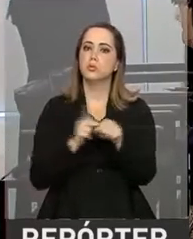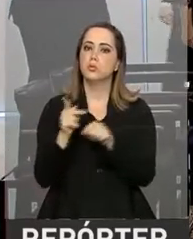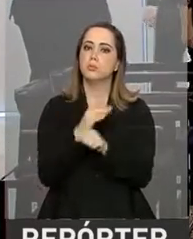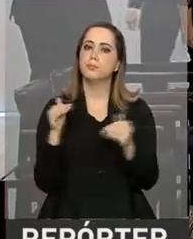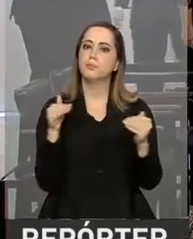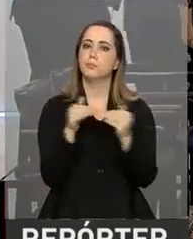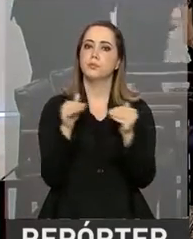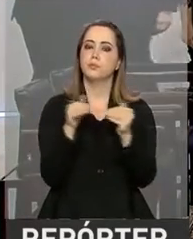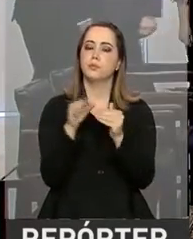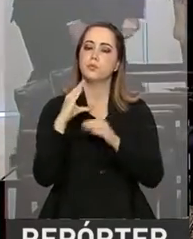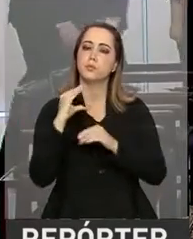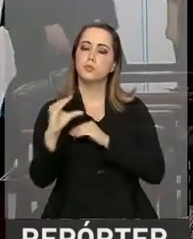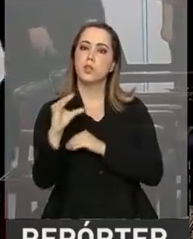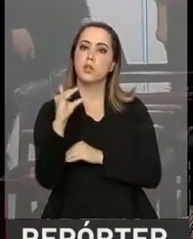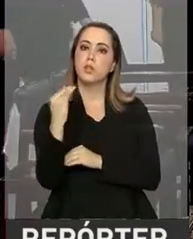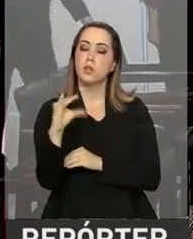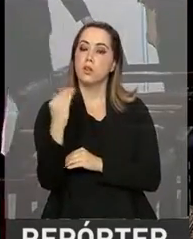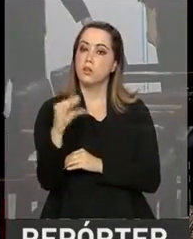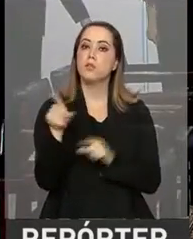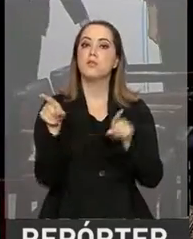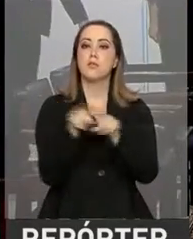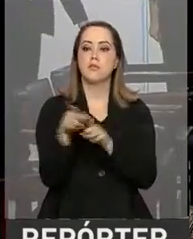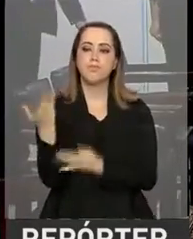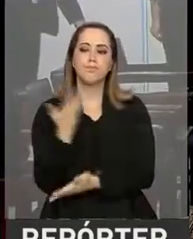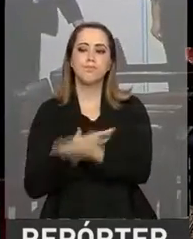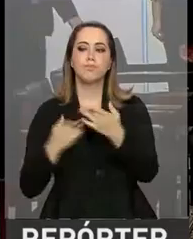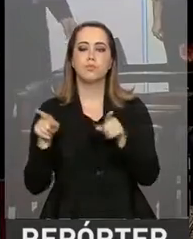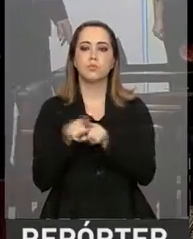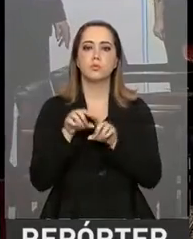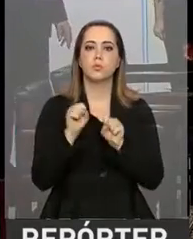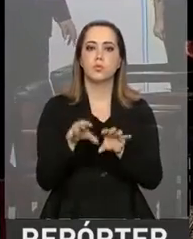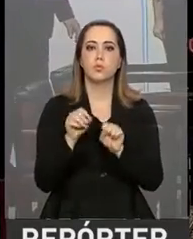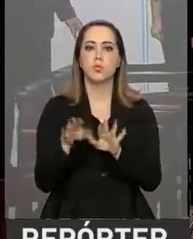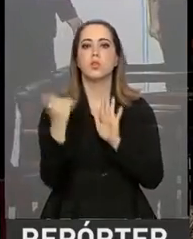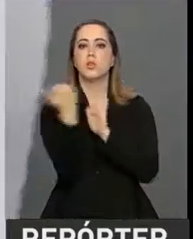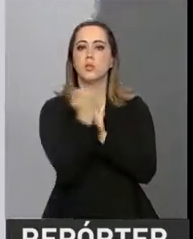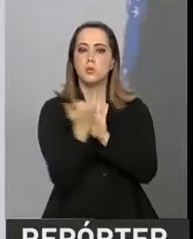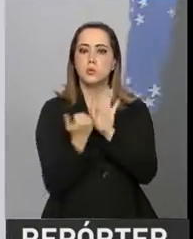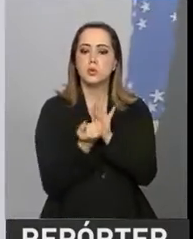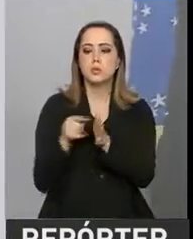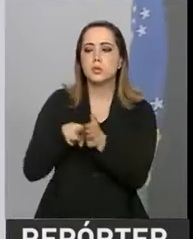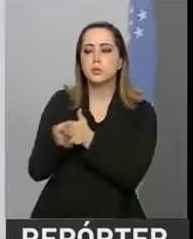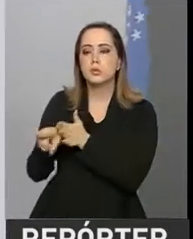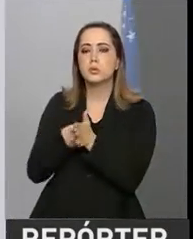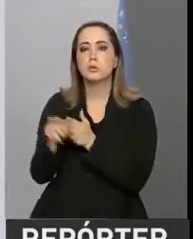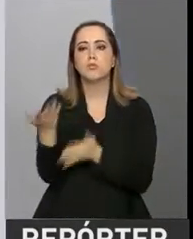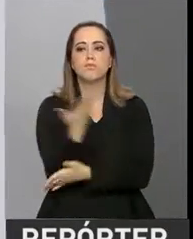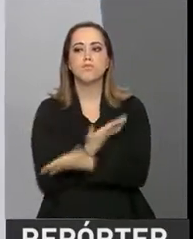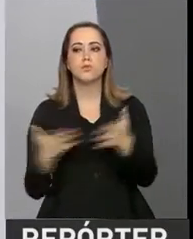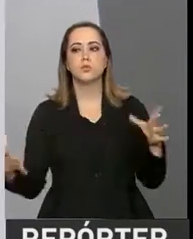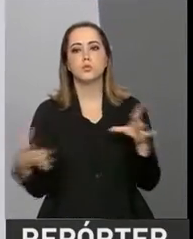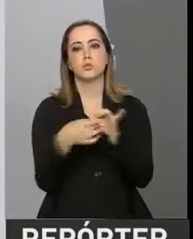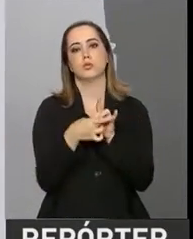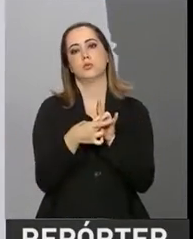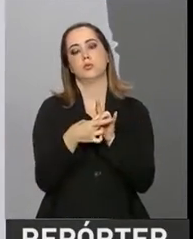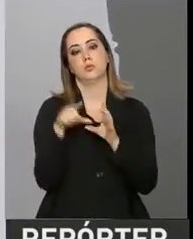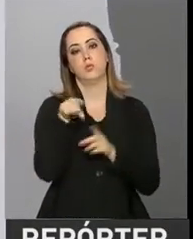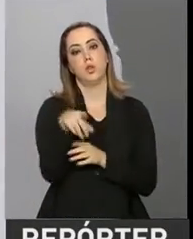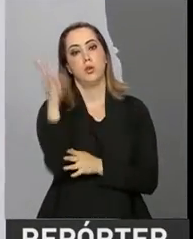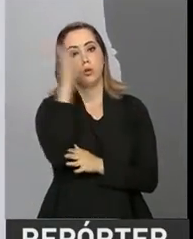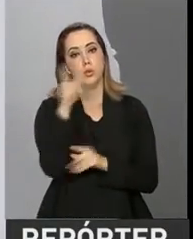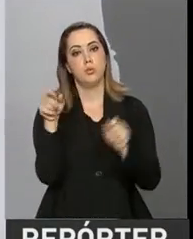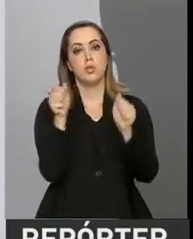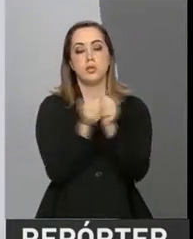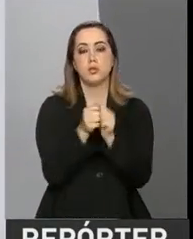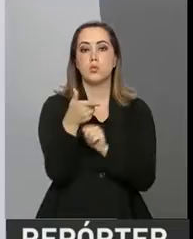científica e na educação e executar programas e projetos de pesquisas conjuntos brasil e armênia também vão